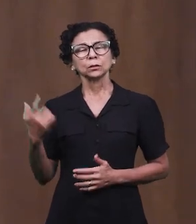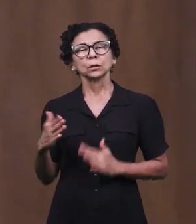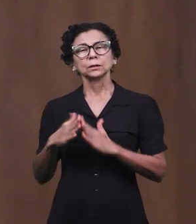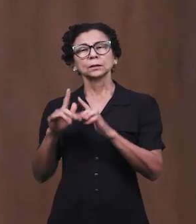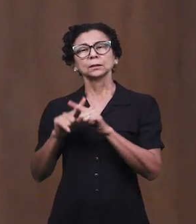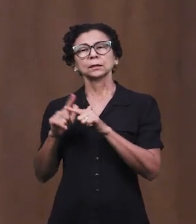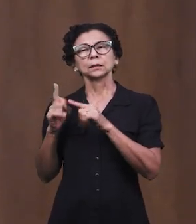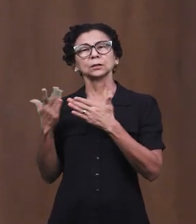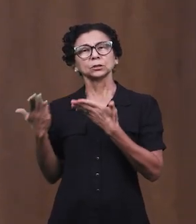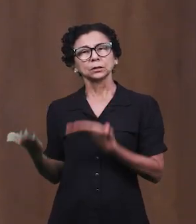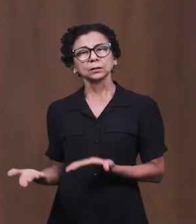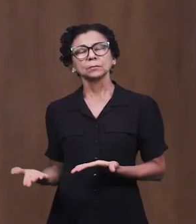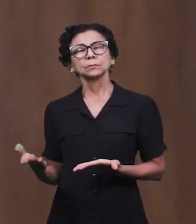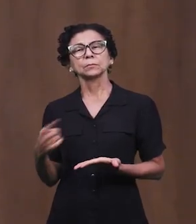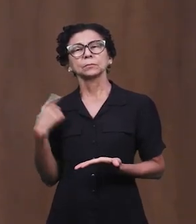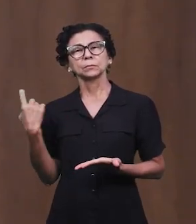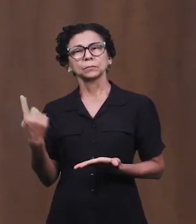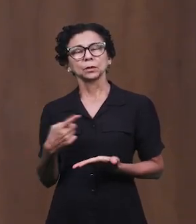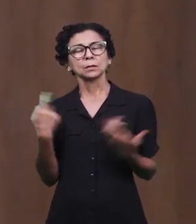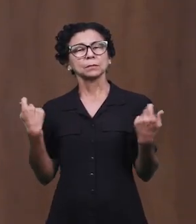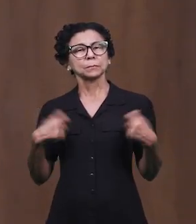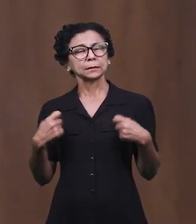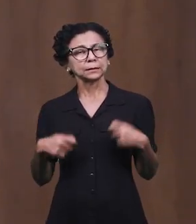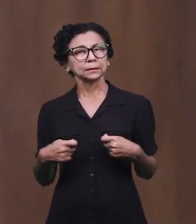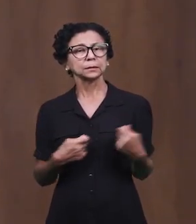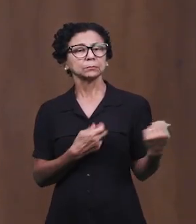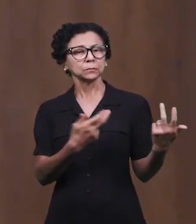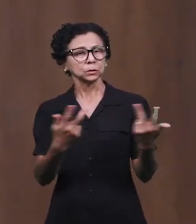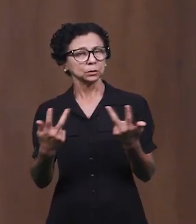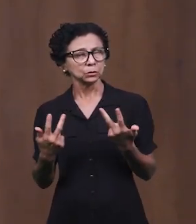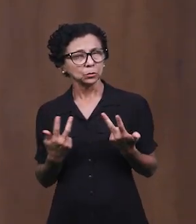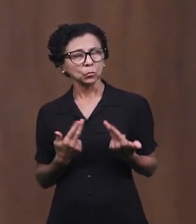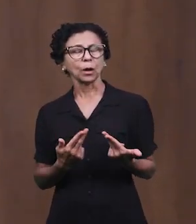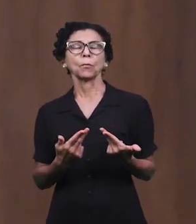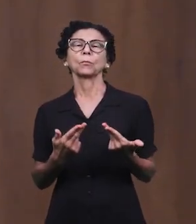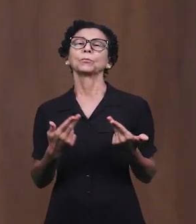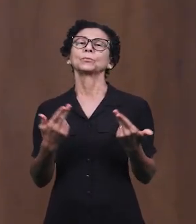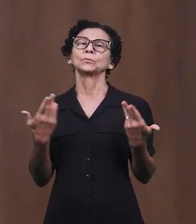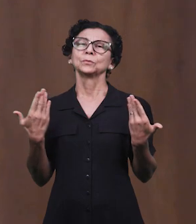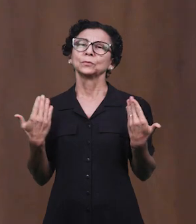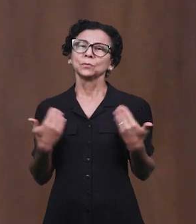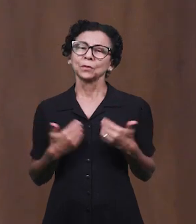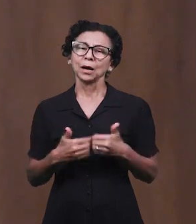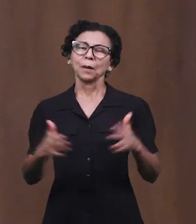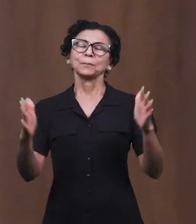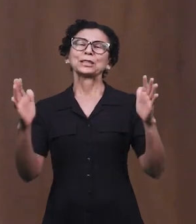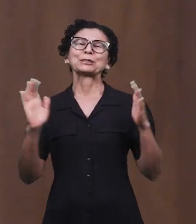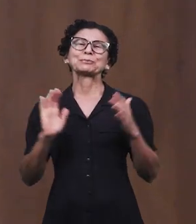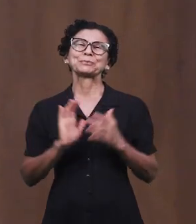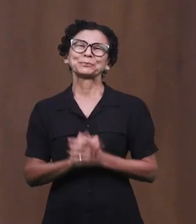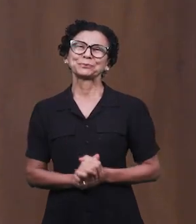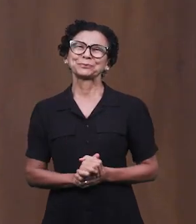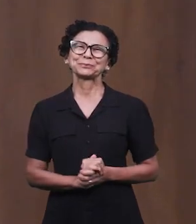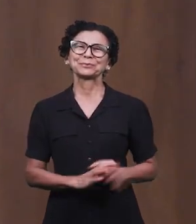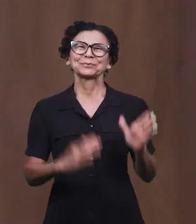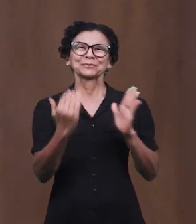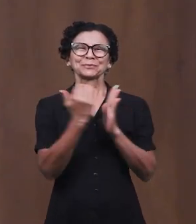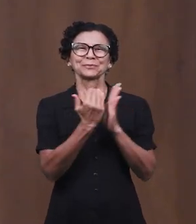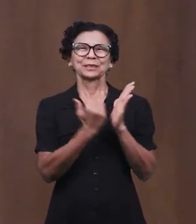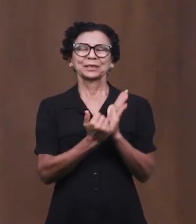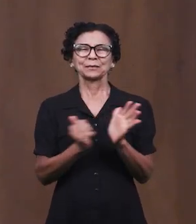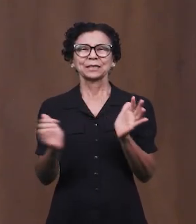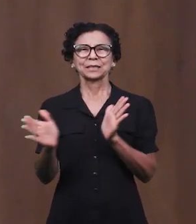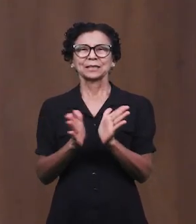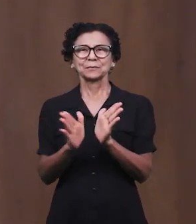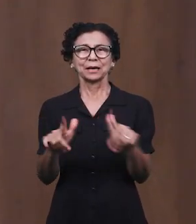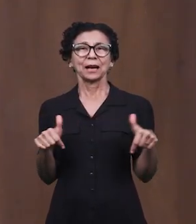Carla, como advogada também. E assim, nós hoje daremos início a mais um episódio de Acessibilidade